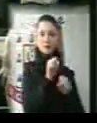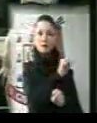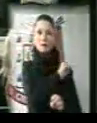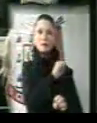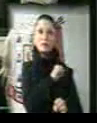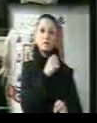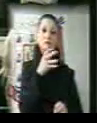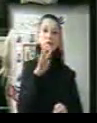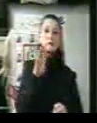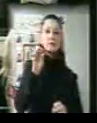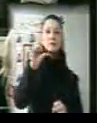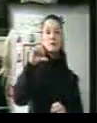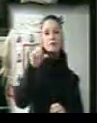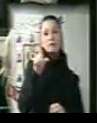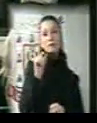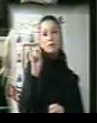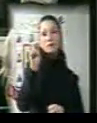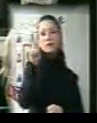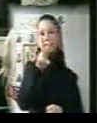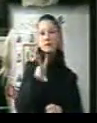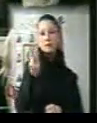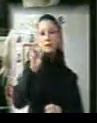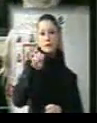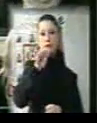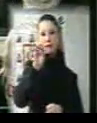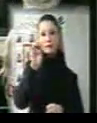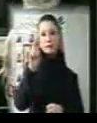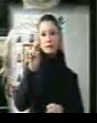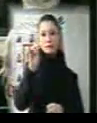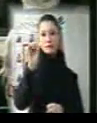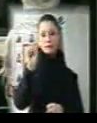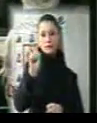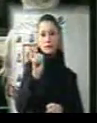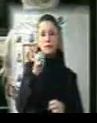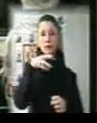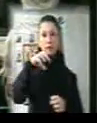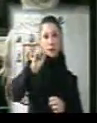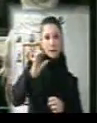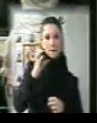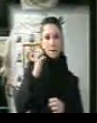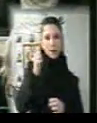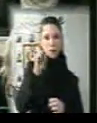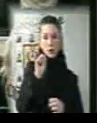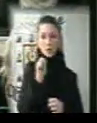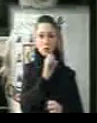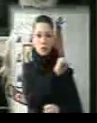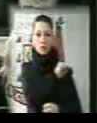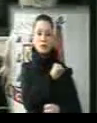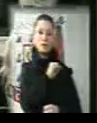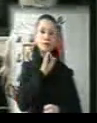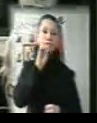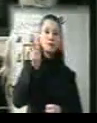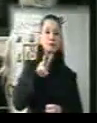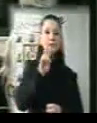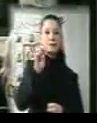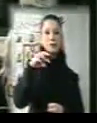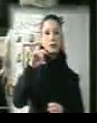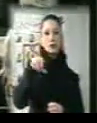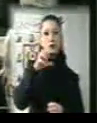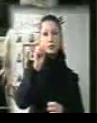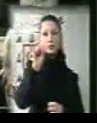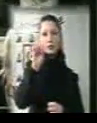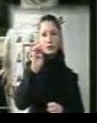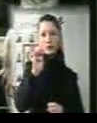número 149/15, de autoria do vereador Jeves Manuel. Moção número 07/15, de autoria do vereador José Carlos Melo.